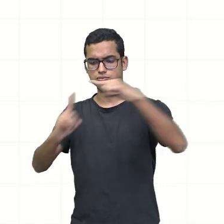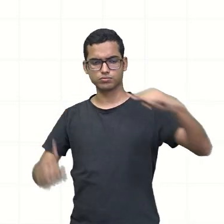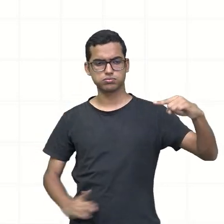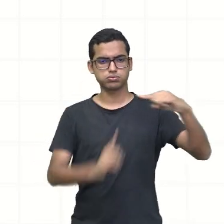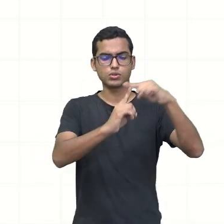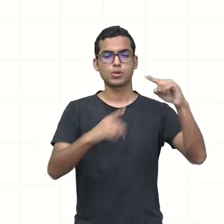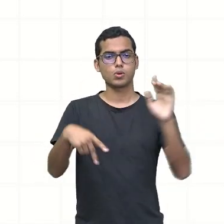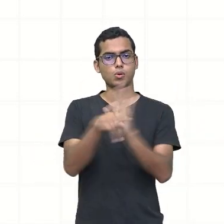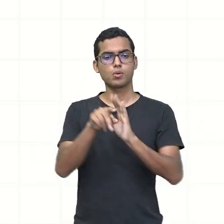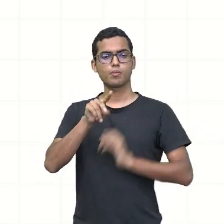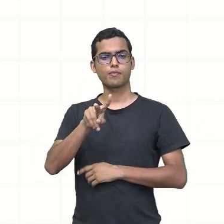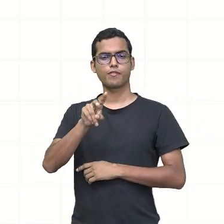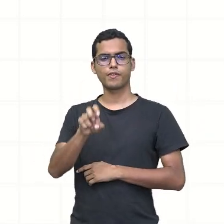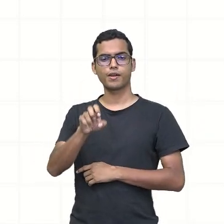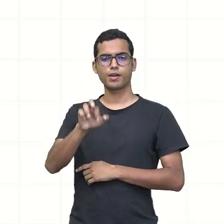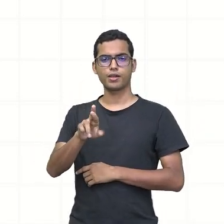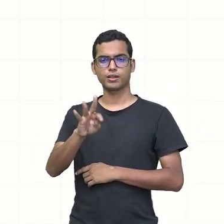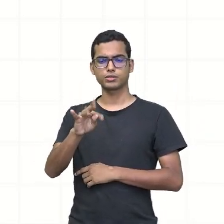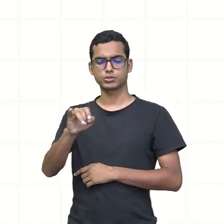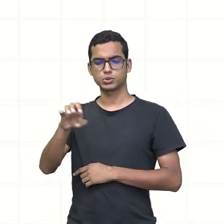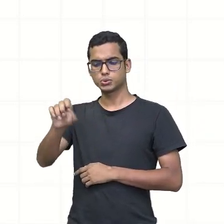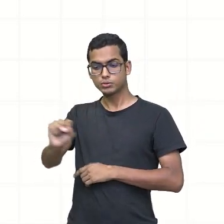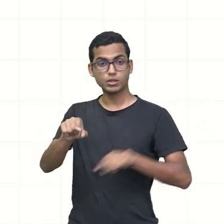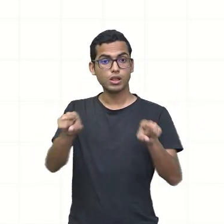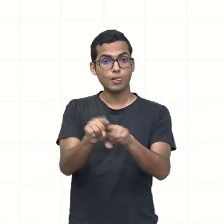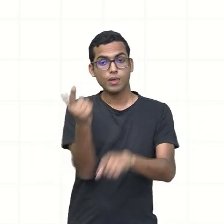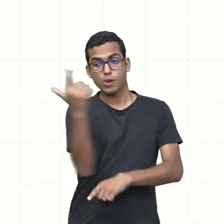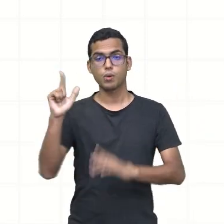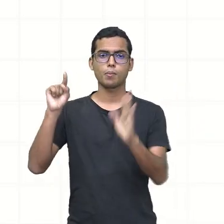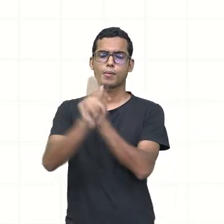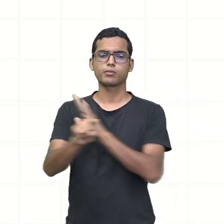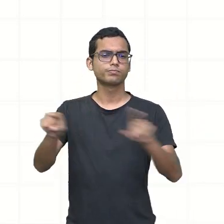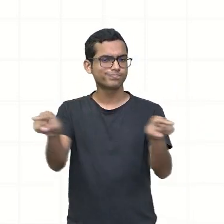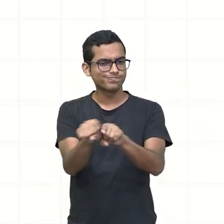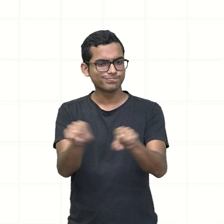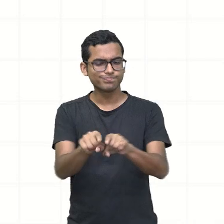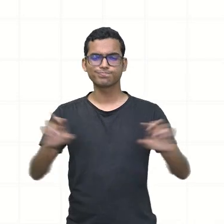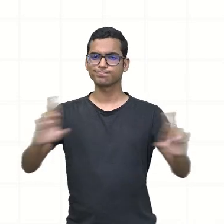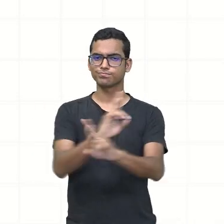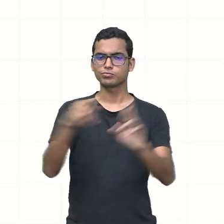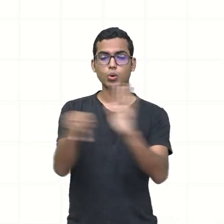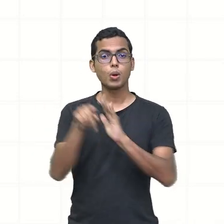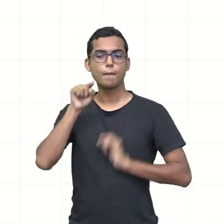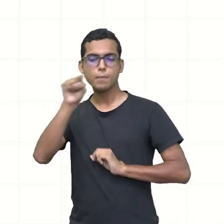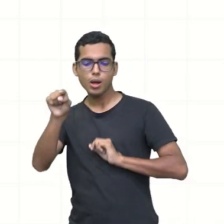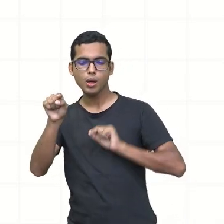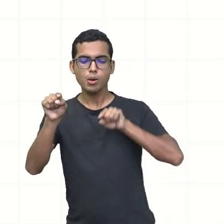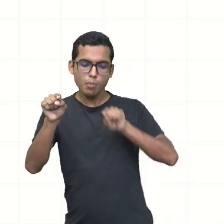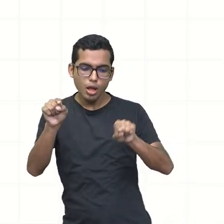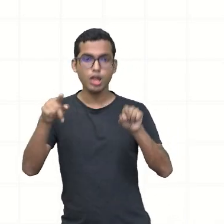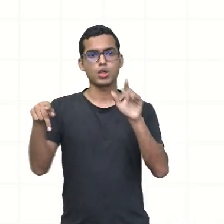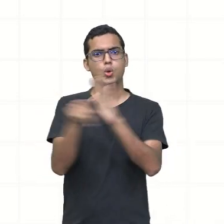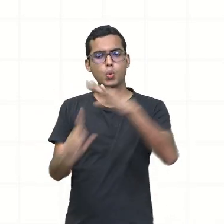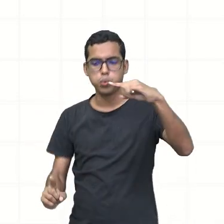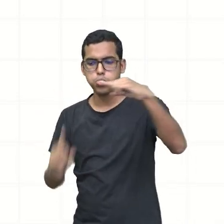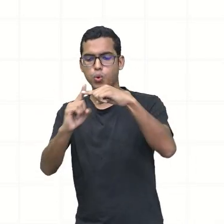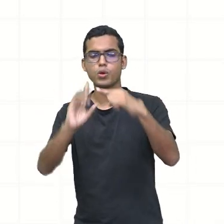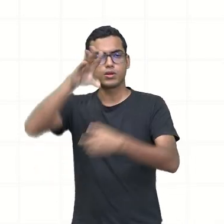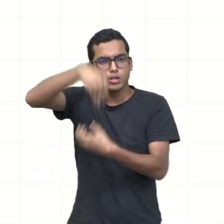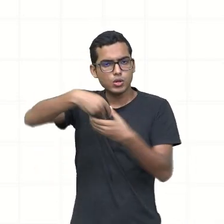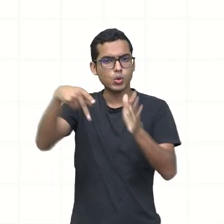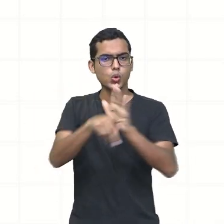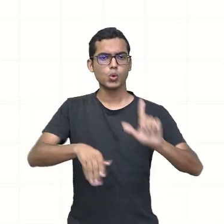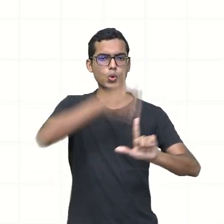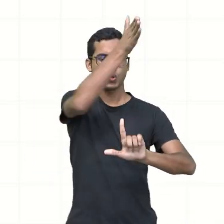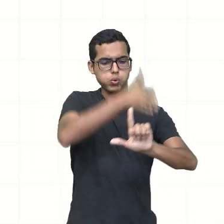Vamos continuar porque tem mais uma cartela aqui, mais uma questão que relaciona ponto às coordenadas aí de um plano